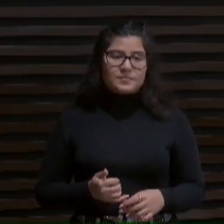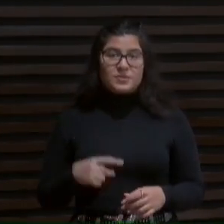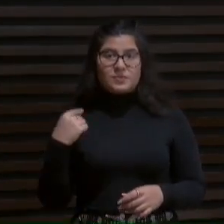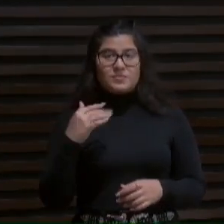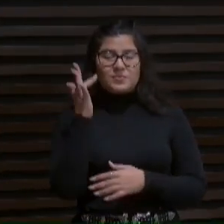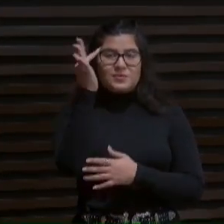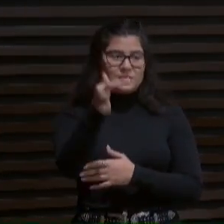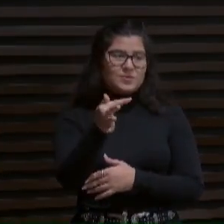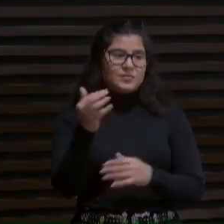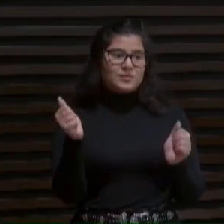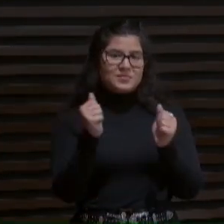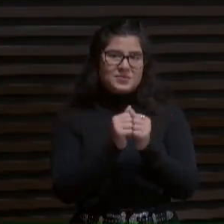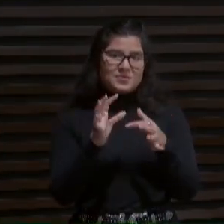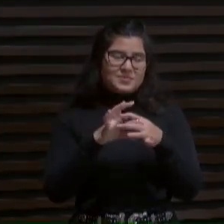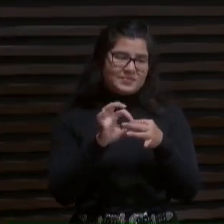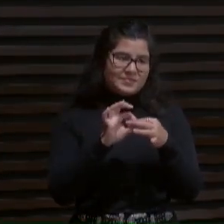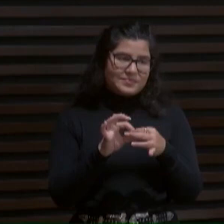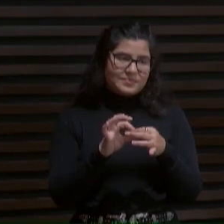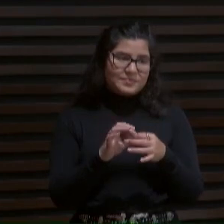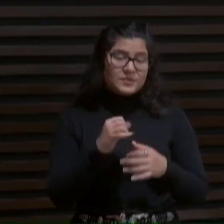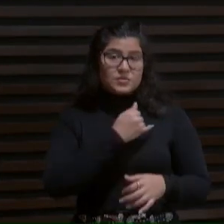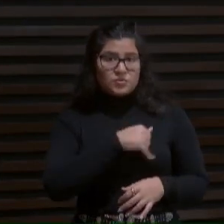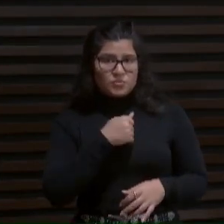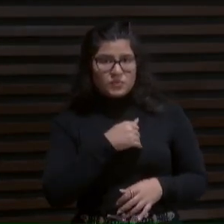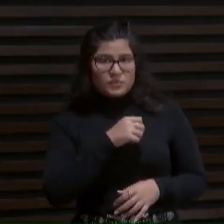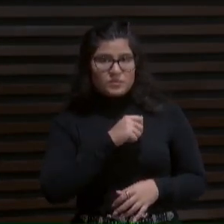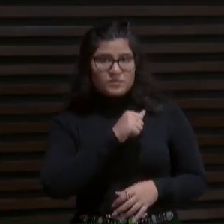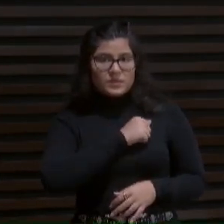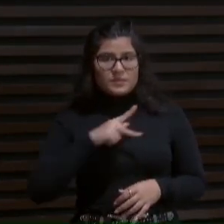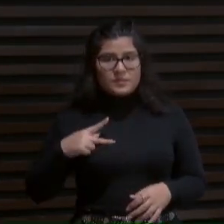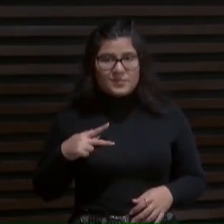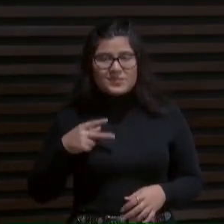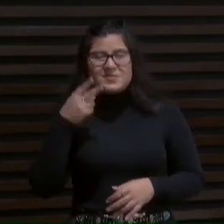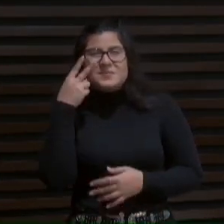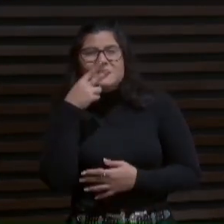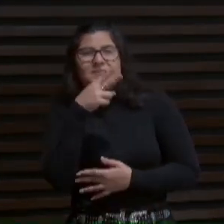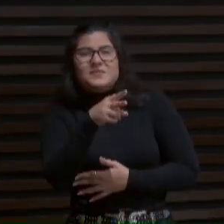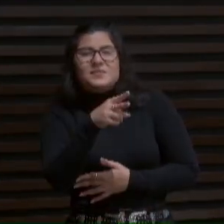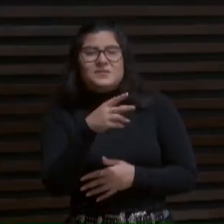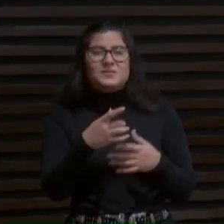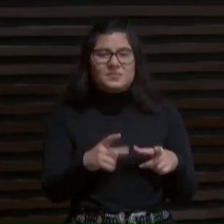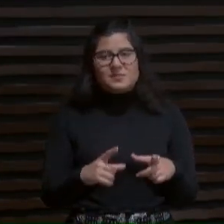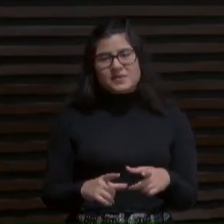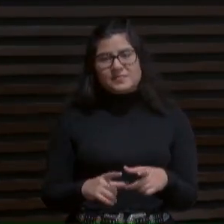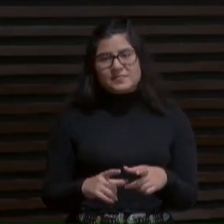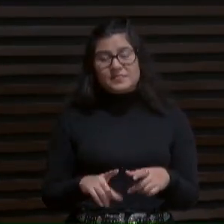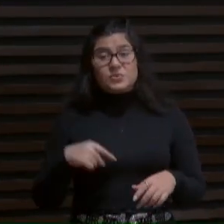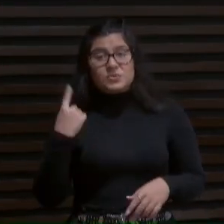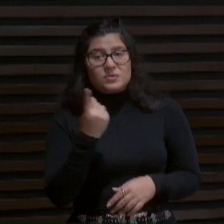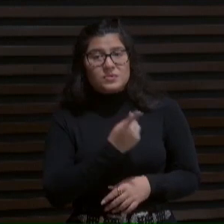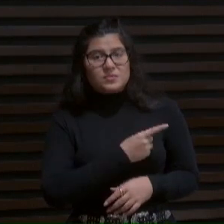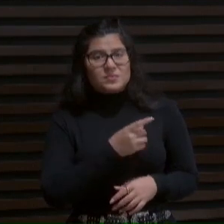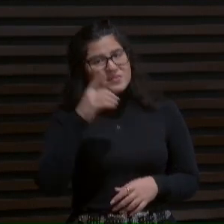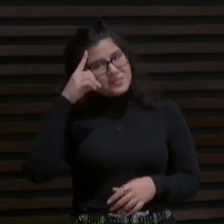também. E irmãos, João, o apóstolo, teve um vislumbre desse lugar, onde nós um